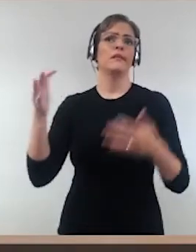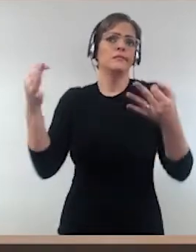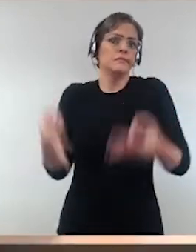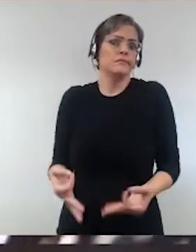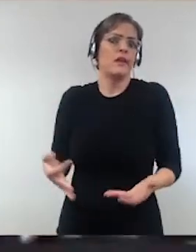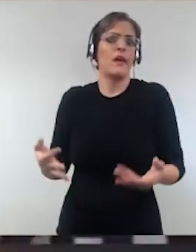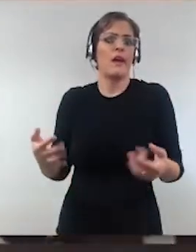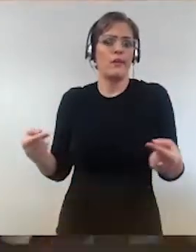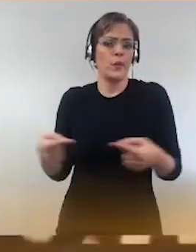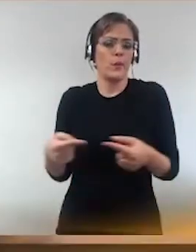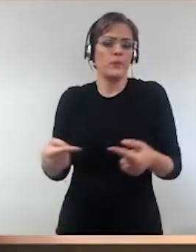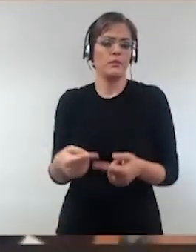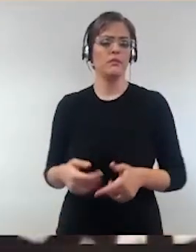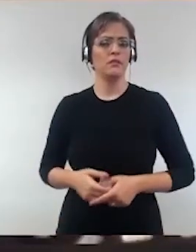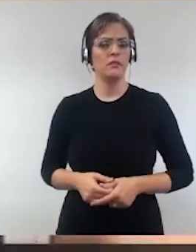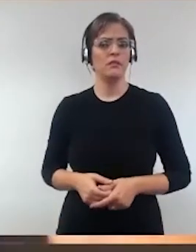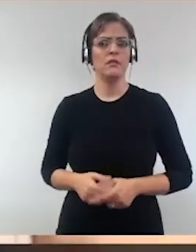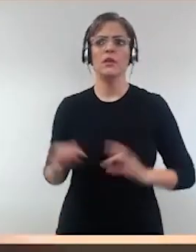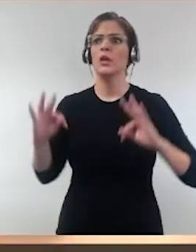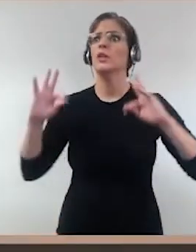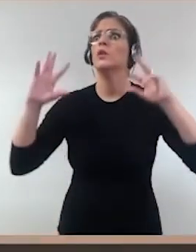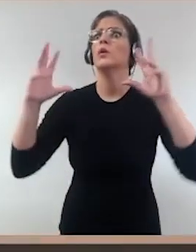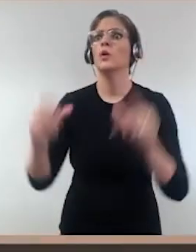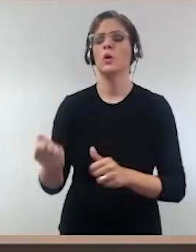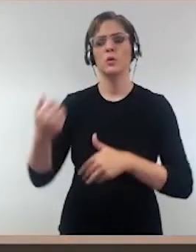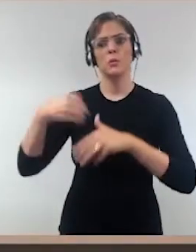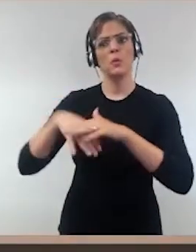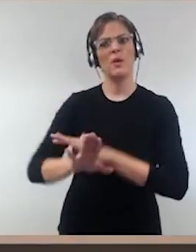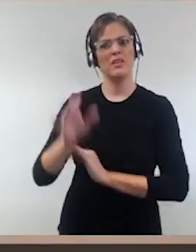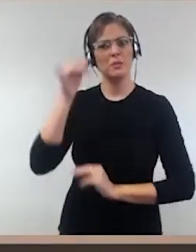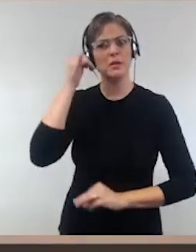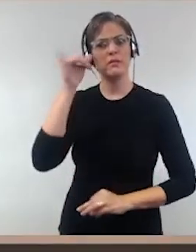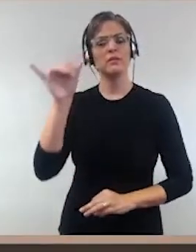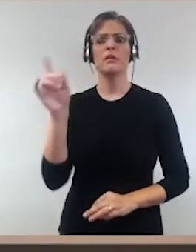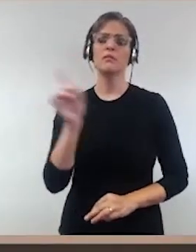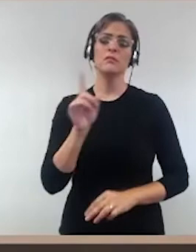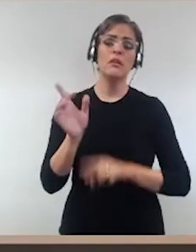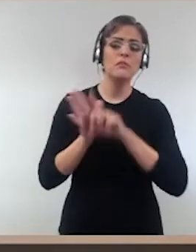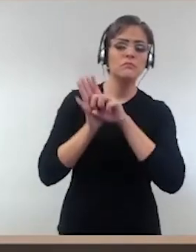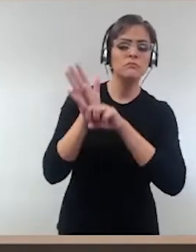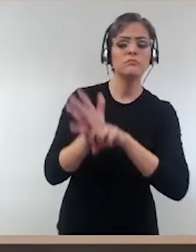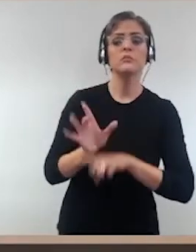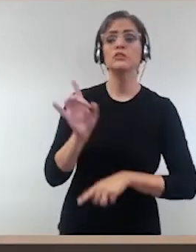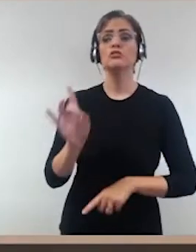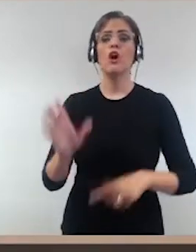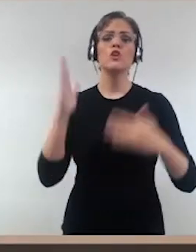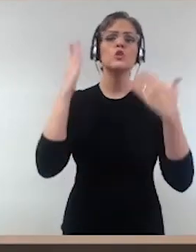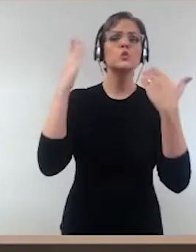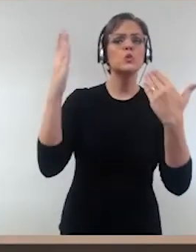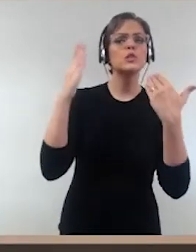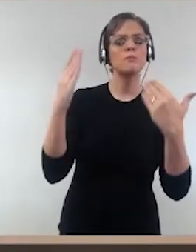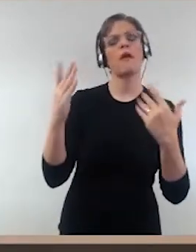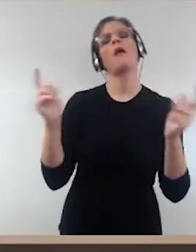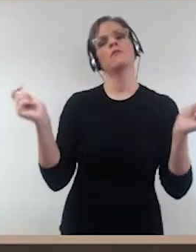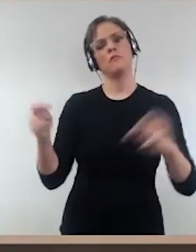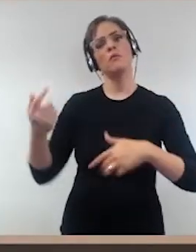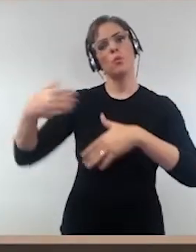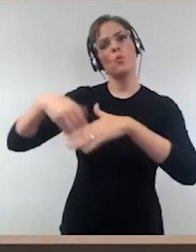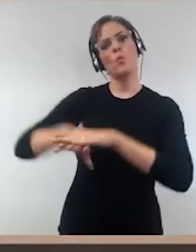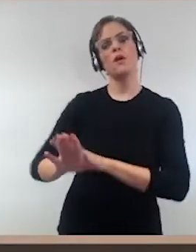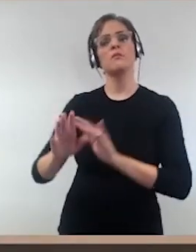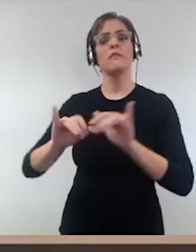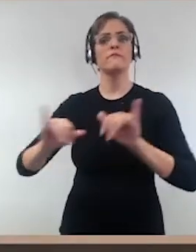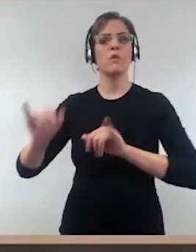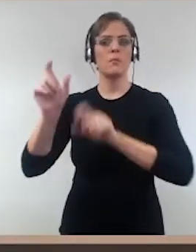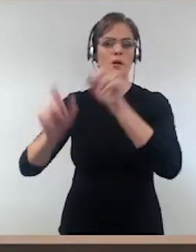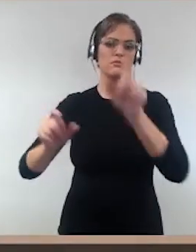necessário. Eu saio dessa coleta massiva e preventiva por uma coleta buscando somente as contas suspeitas. Então, agora, com isso,